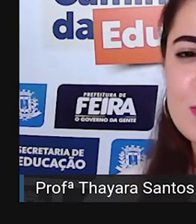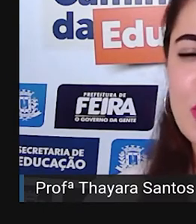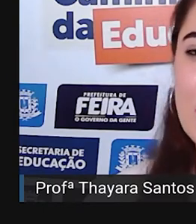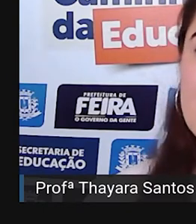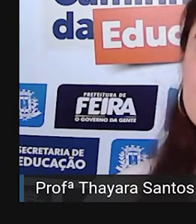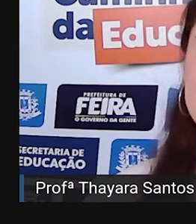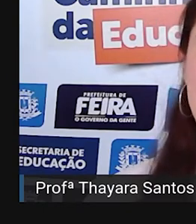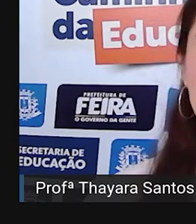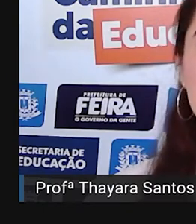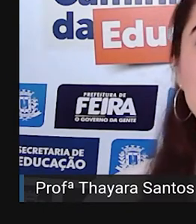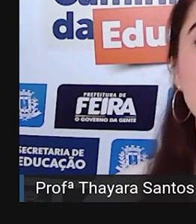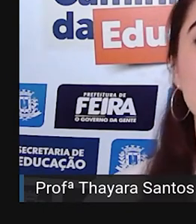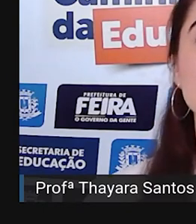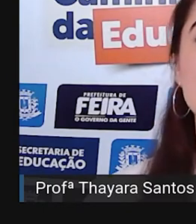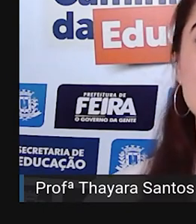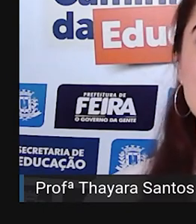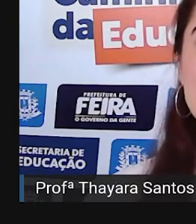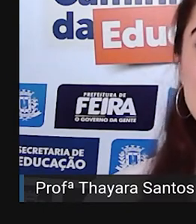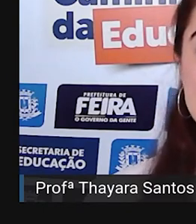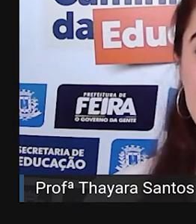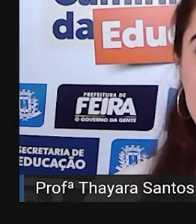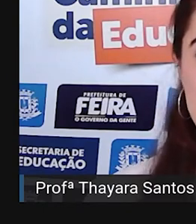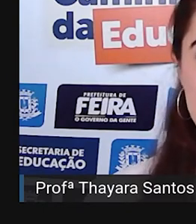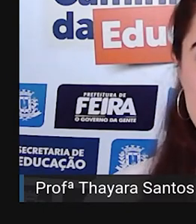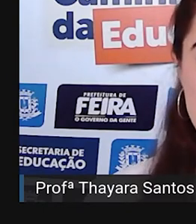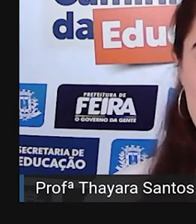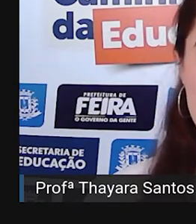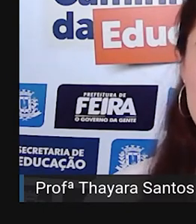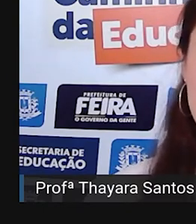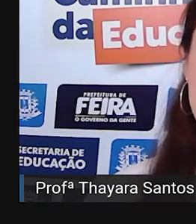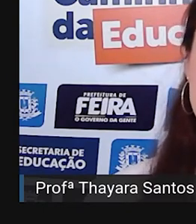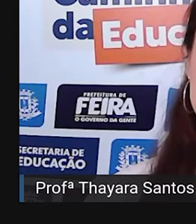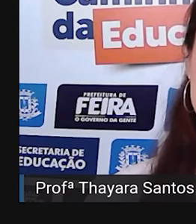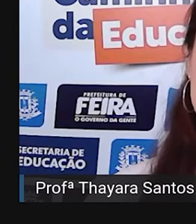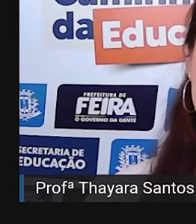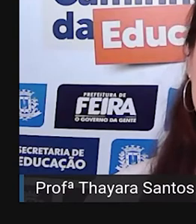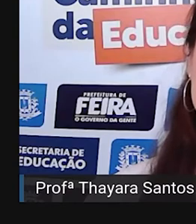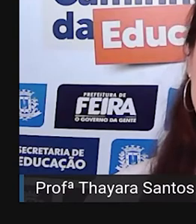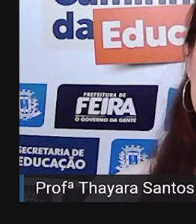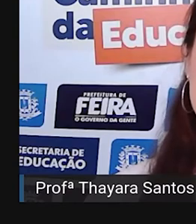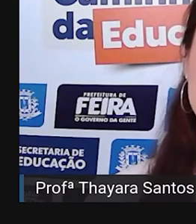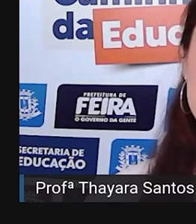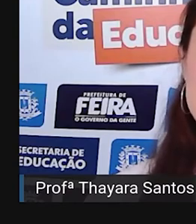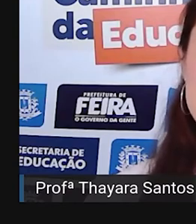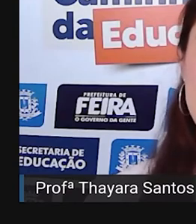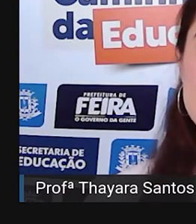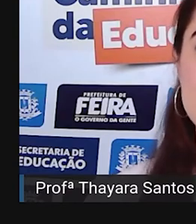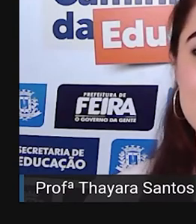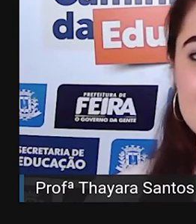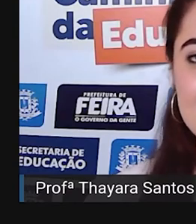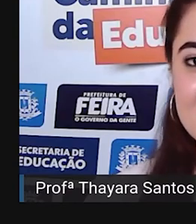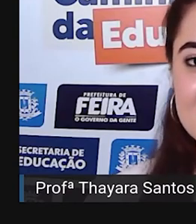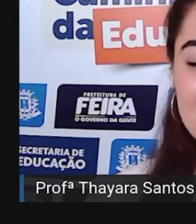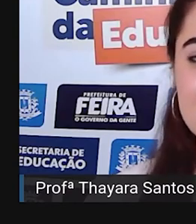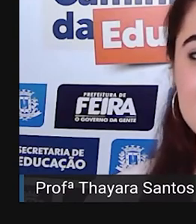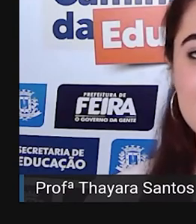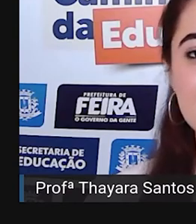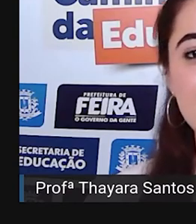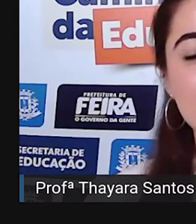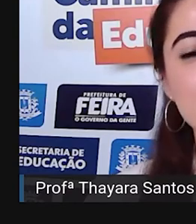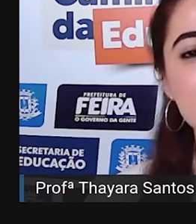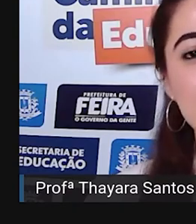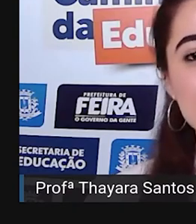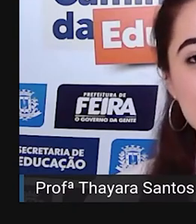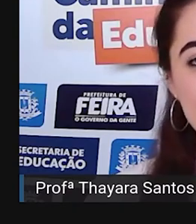compridos um pouquinho abaixo do ombro. Estou usando agora um jaleco branco. E aqui atrás de mim tem a logo da Prefeitura Municipal de Feira de Santana e da